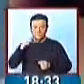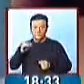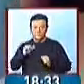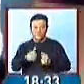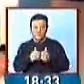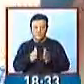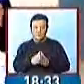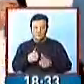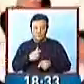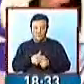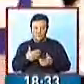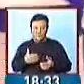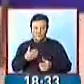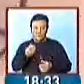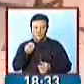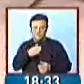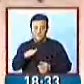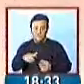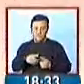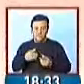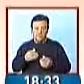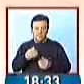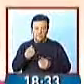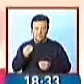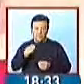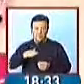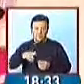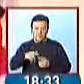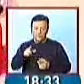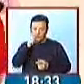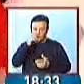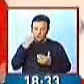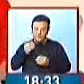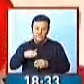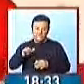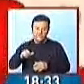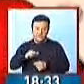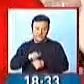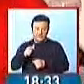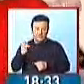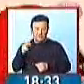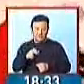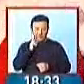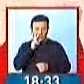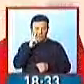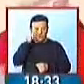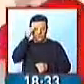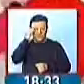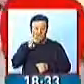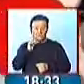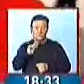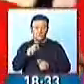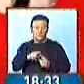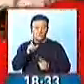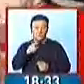todos. Nesta altura, os meninos mais pequeninos de um jardim de infância da cidade assistem a uma experiência que se chama